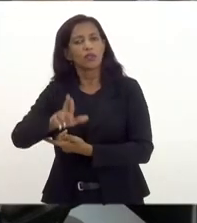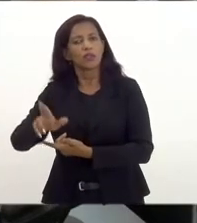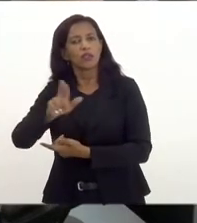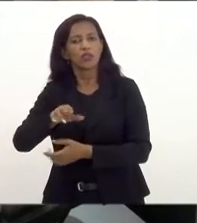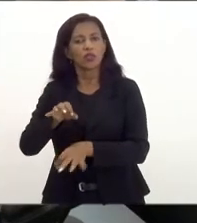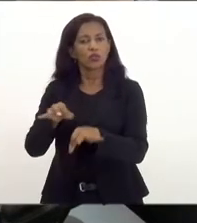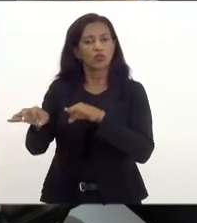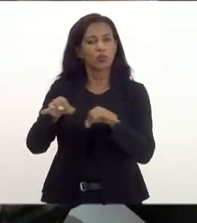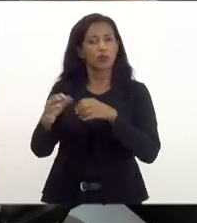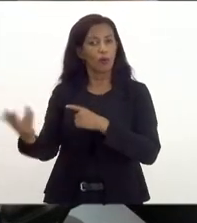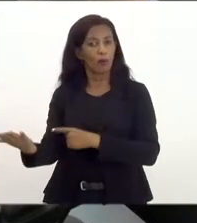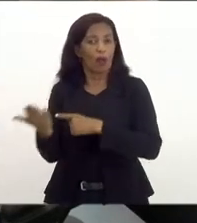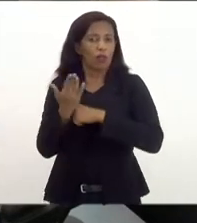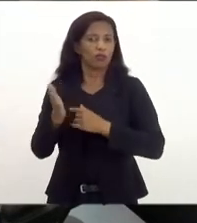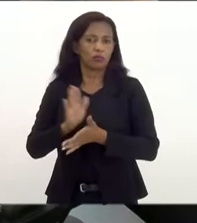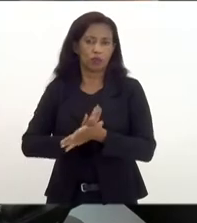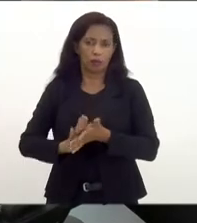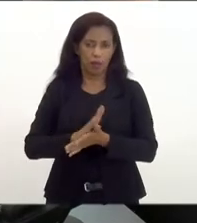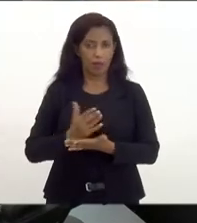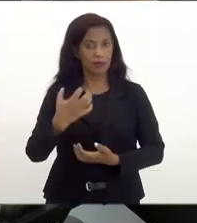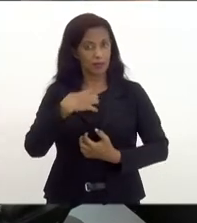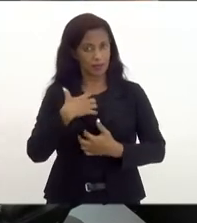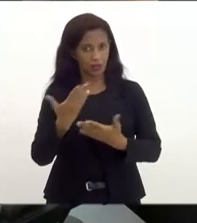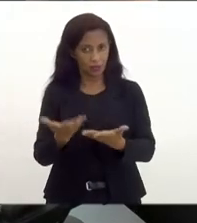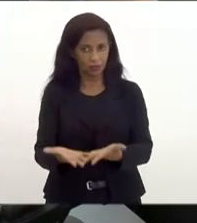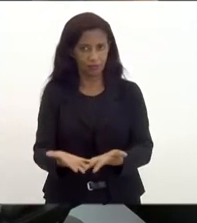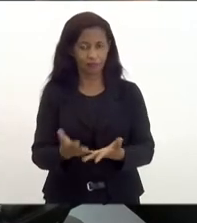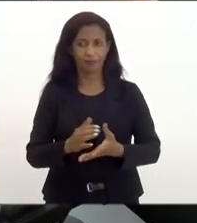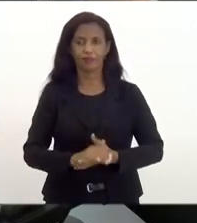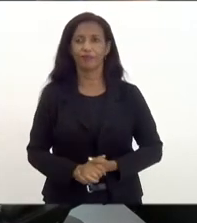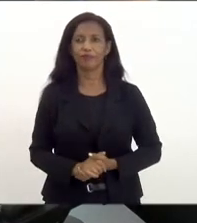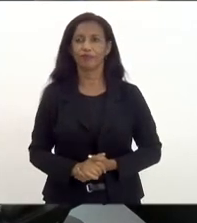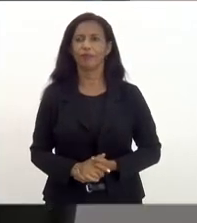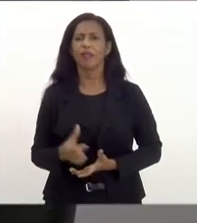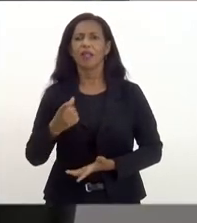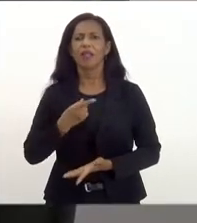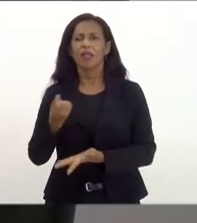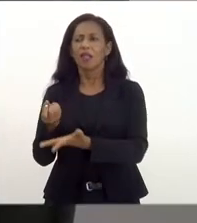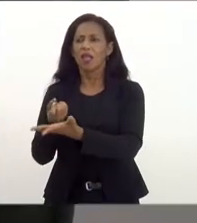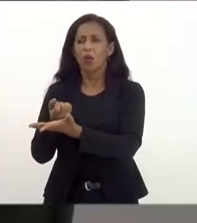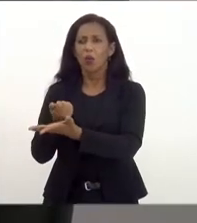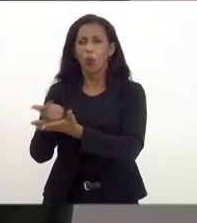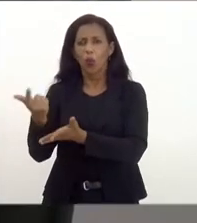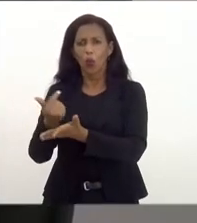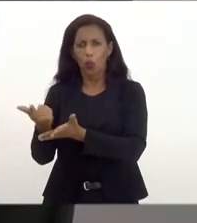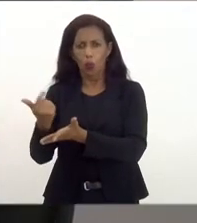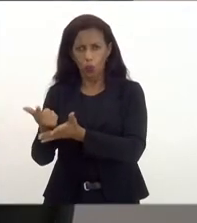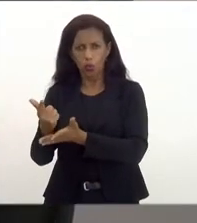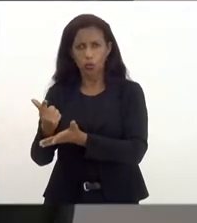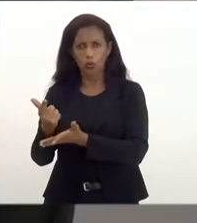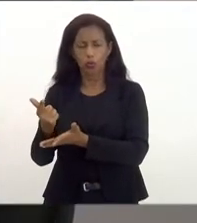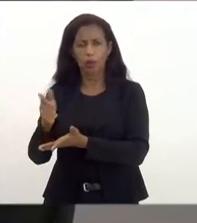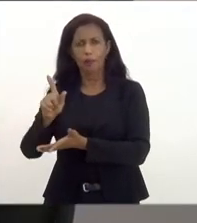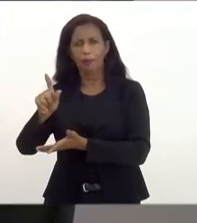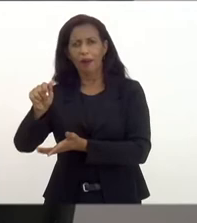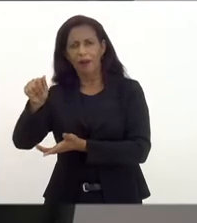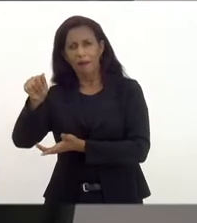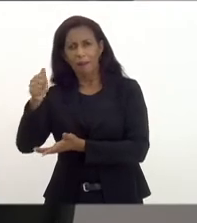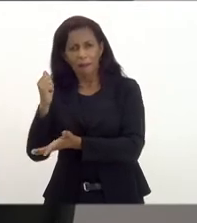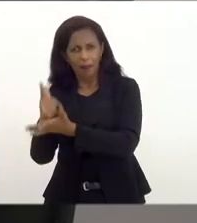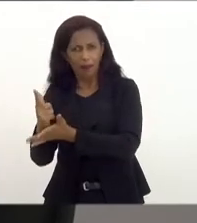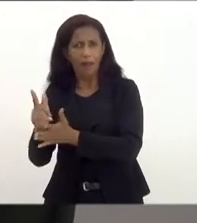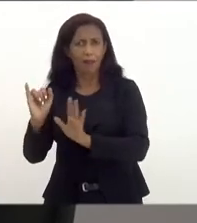uma maneira que não nos atende mais É nesse sentido que eu quis dizer há custos para para fechar para ele cuidar mas se tivesse